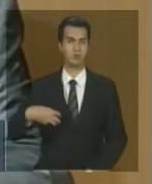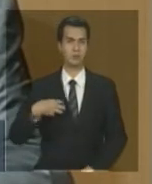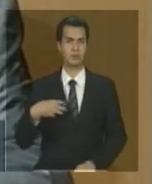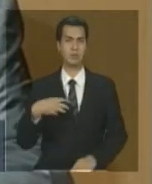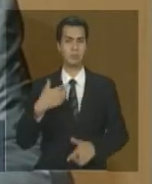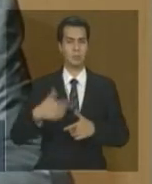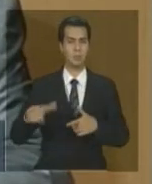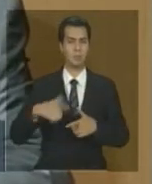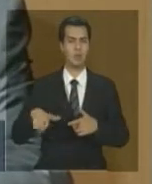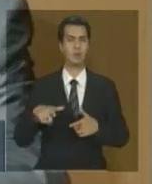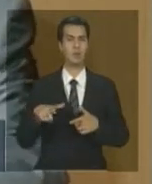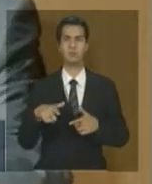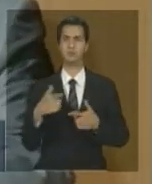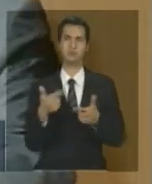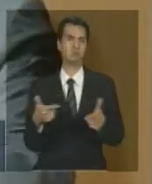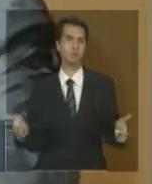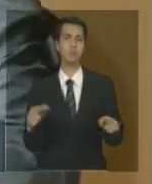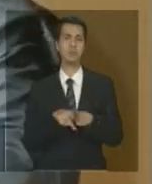de imunossupressão.